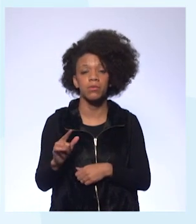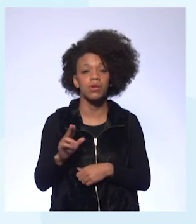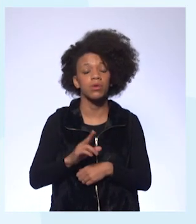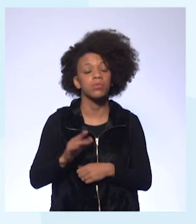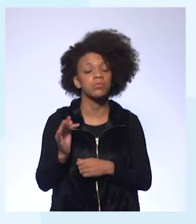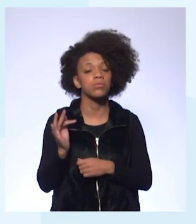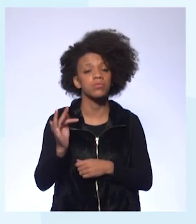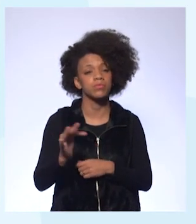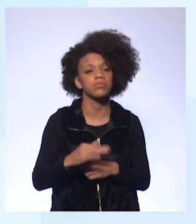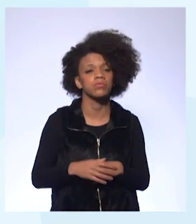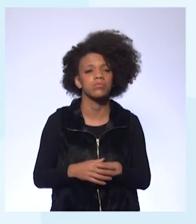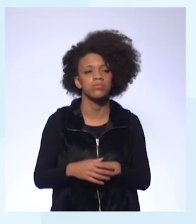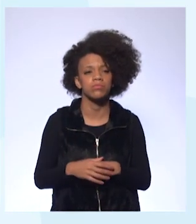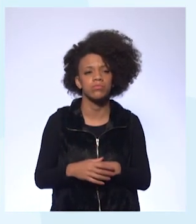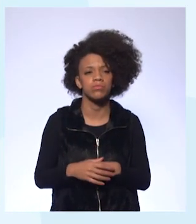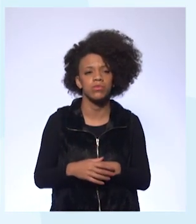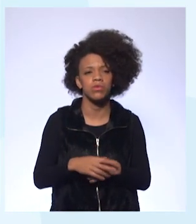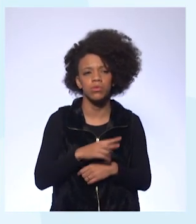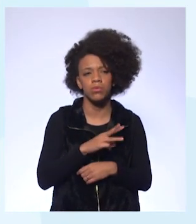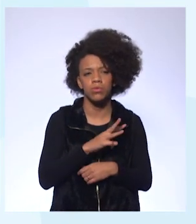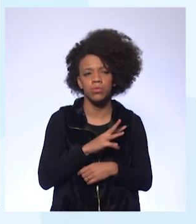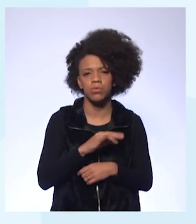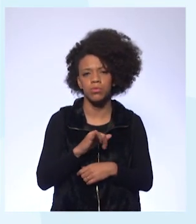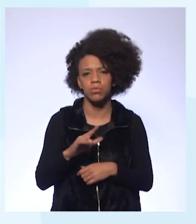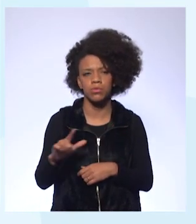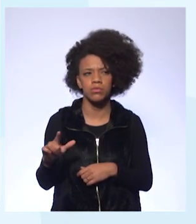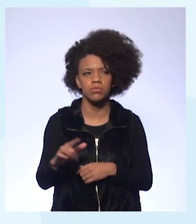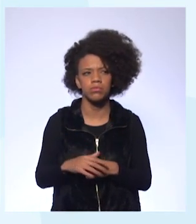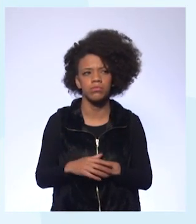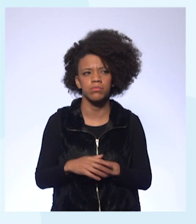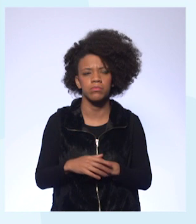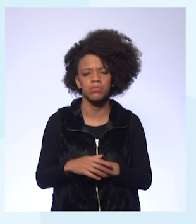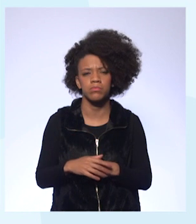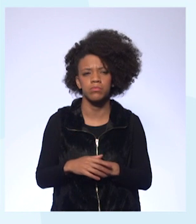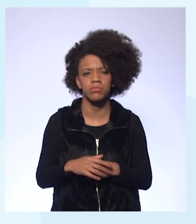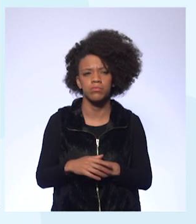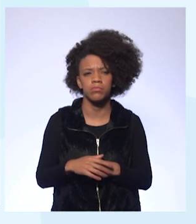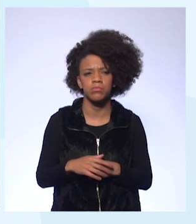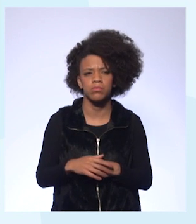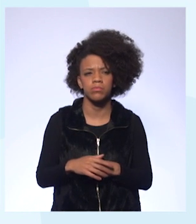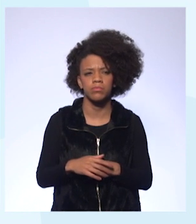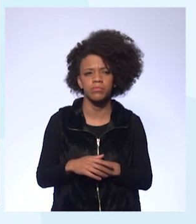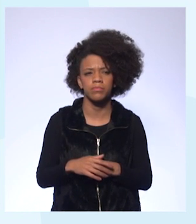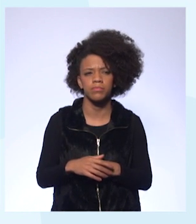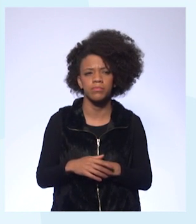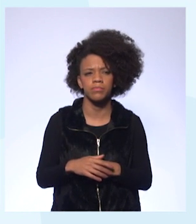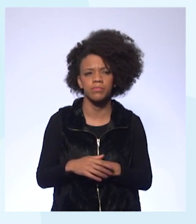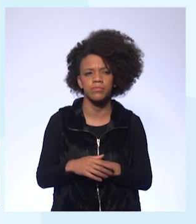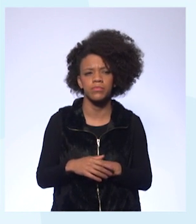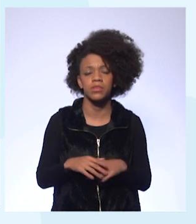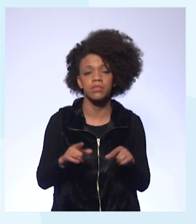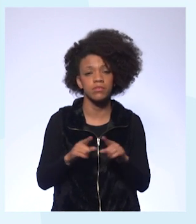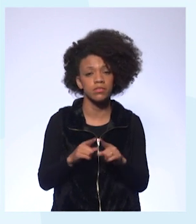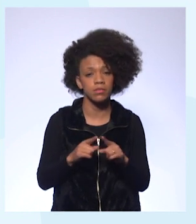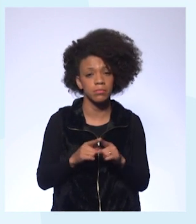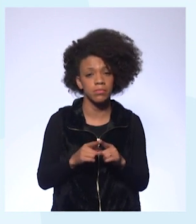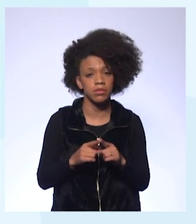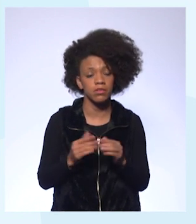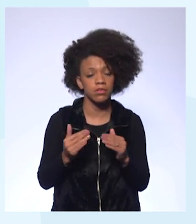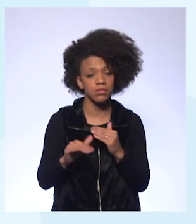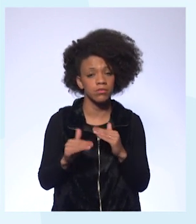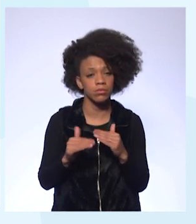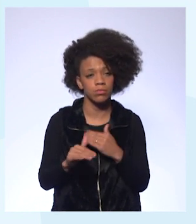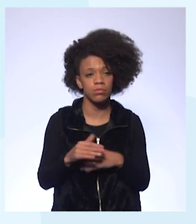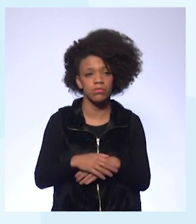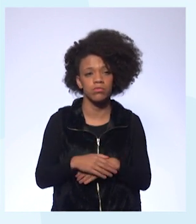futuro a forma afirmativa o eu aqui certo pa a afirmativa ou eu forma negativa